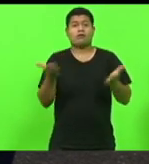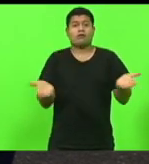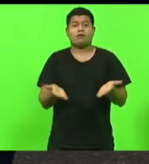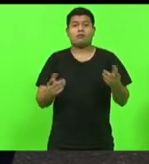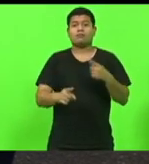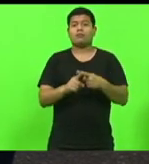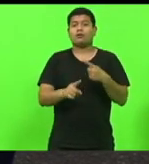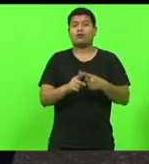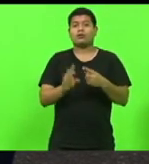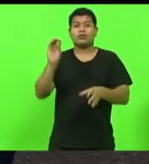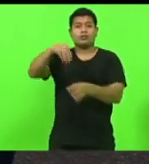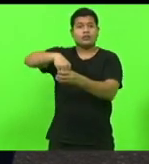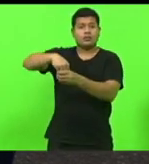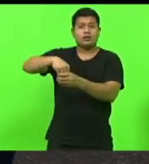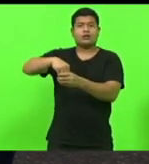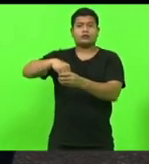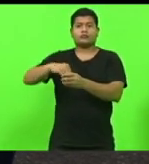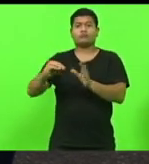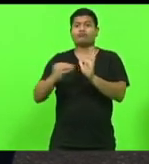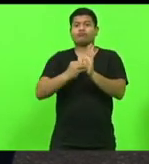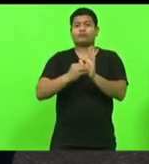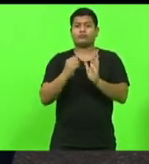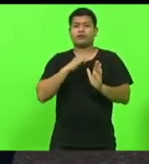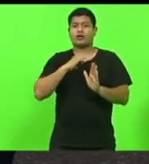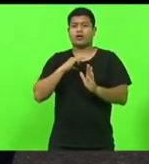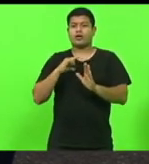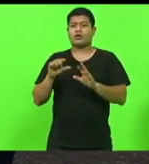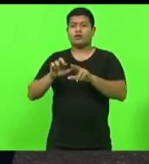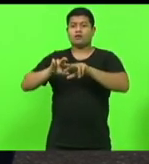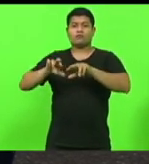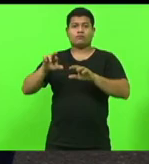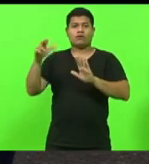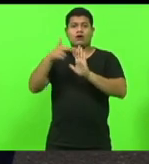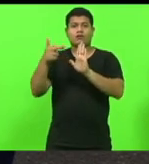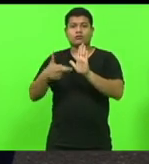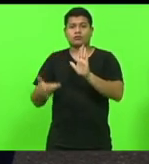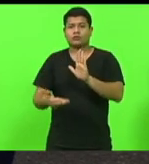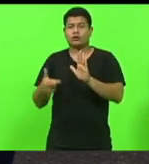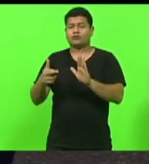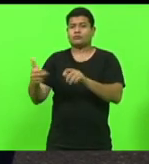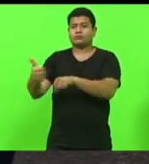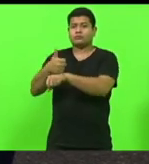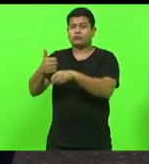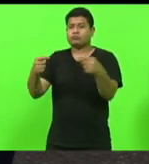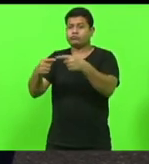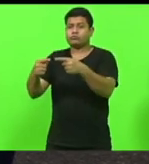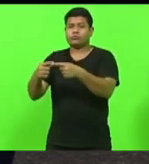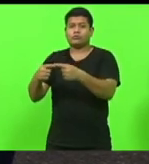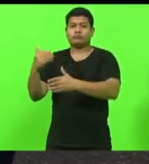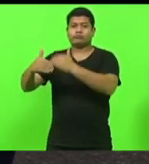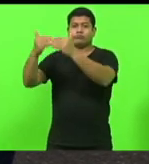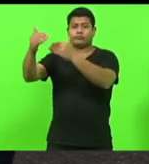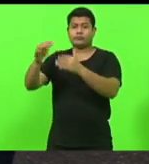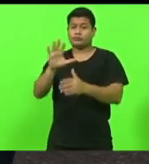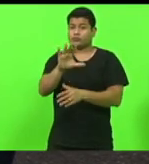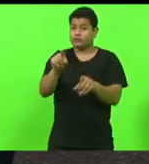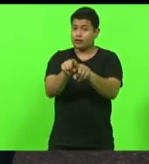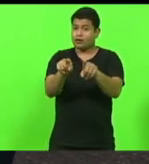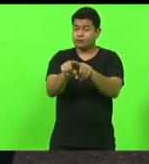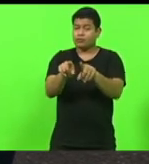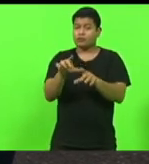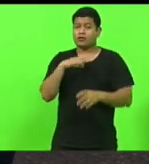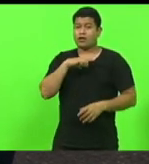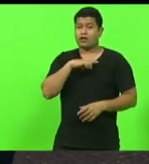dentro dele, além da estruturação dessas carreiras, também está a autorização para prorrogar os